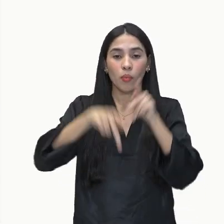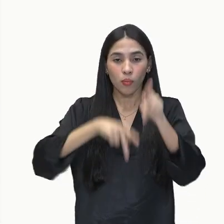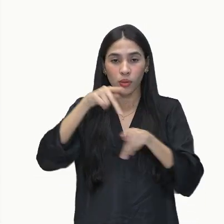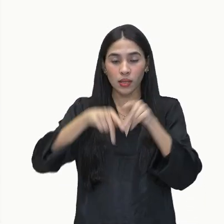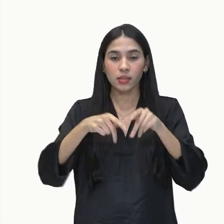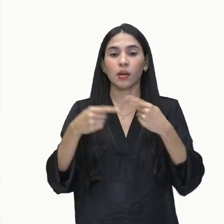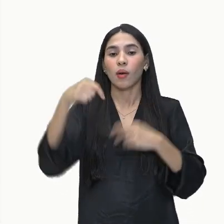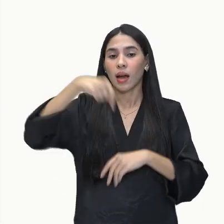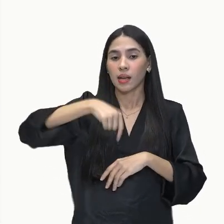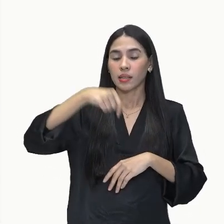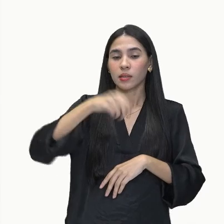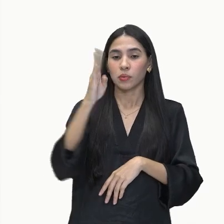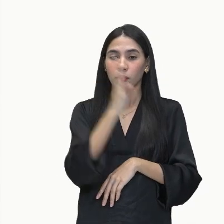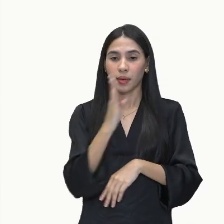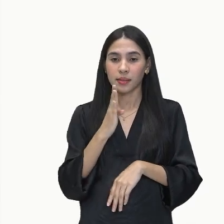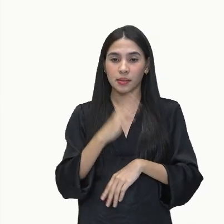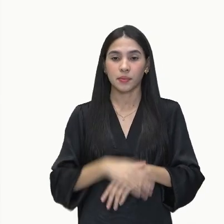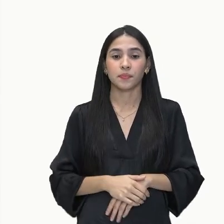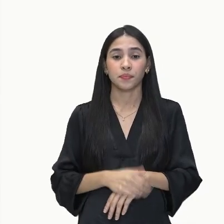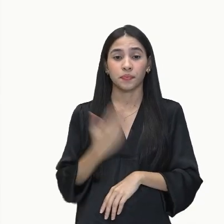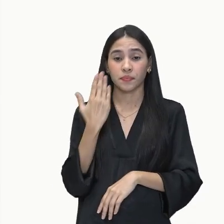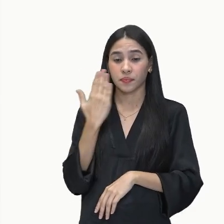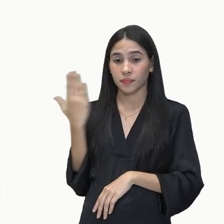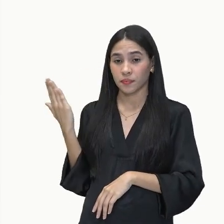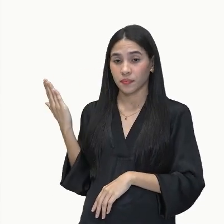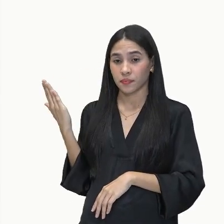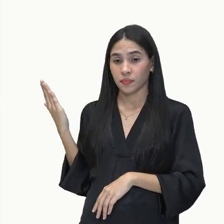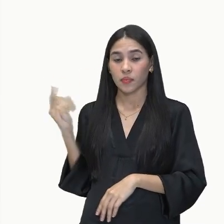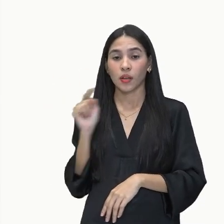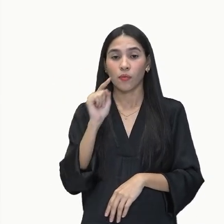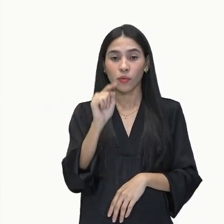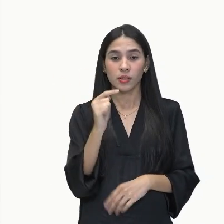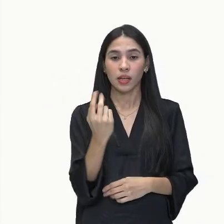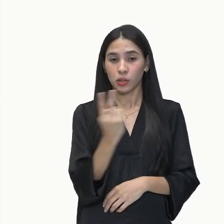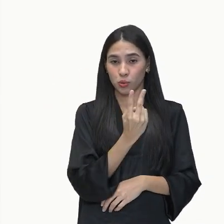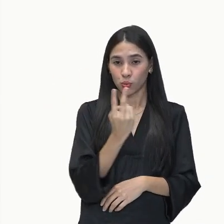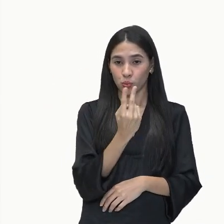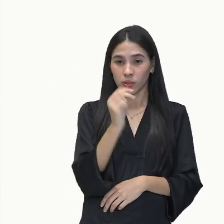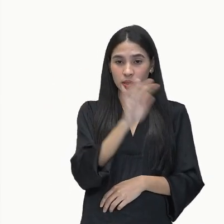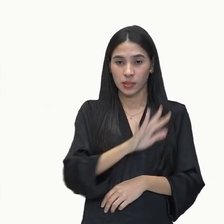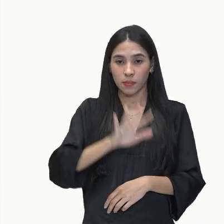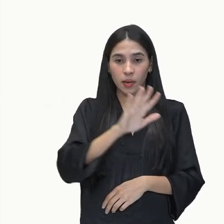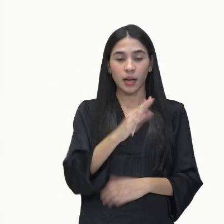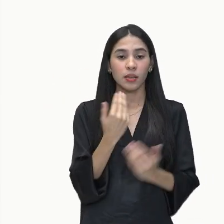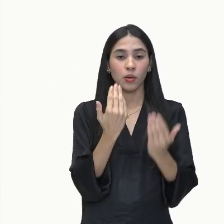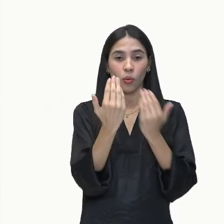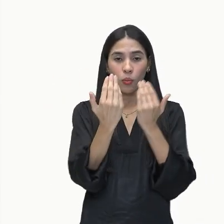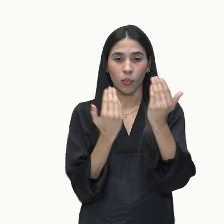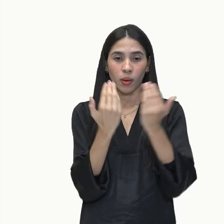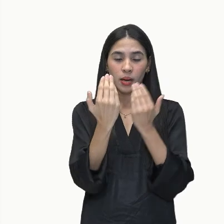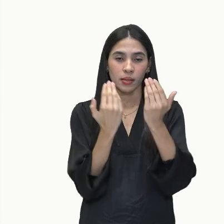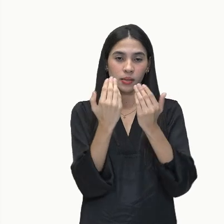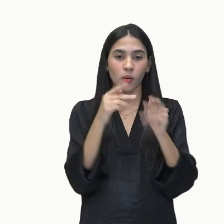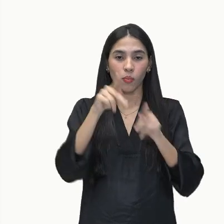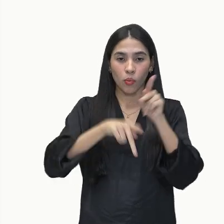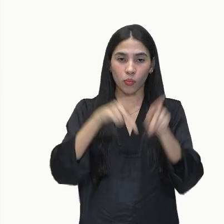Brasil. E aí nesse mapa nós podemos fazer uma comparação da população urbana